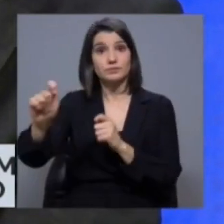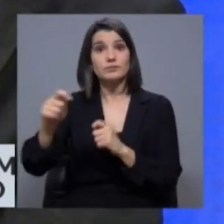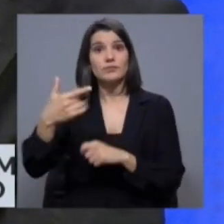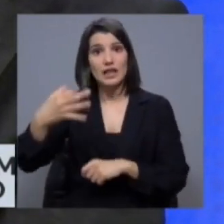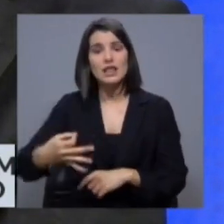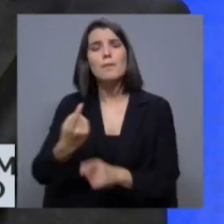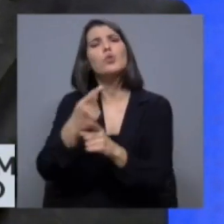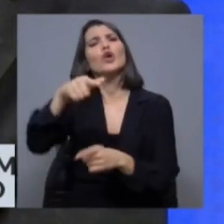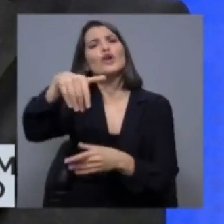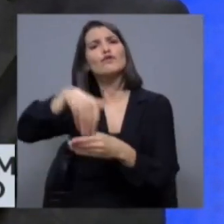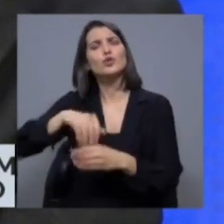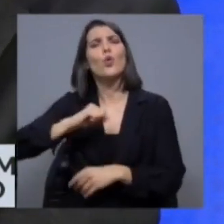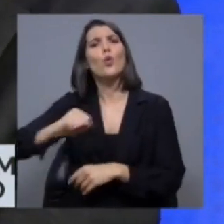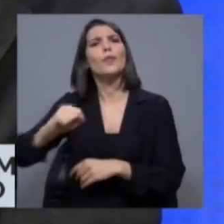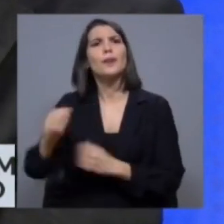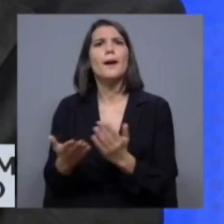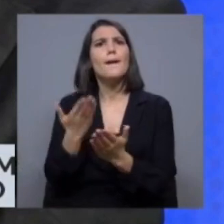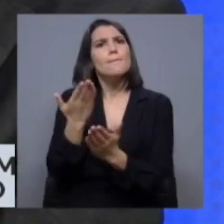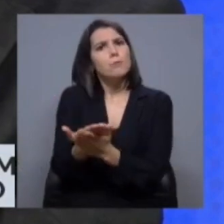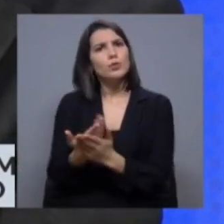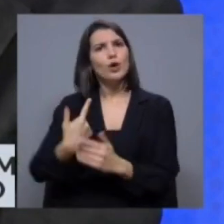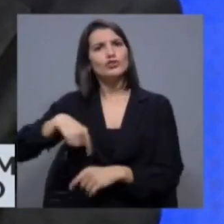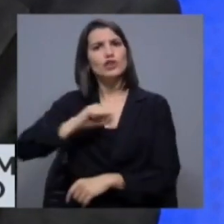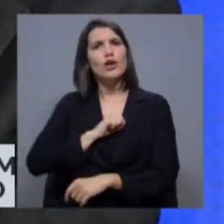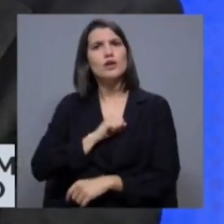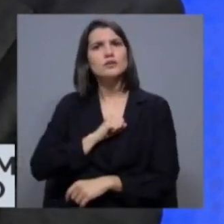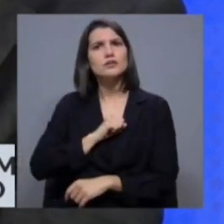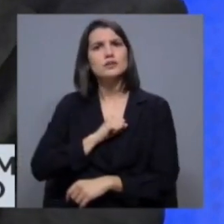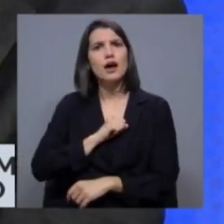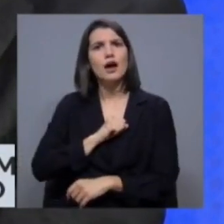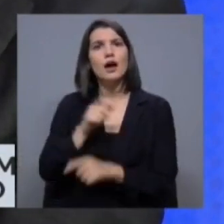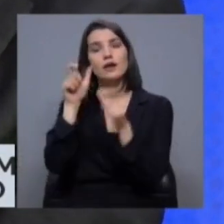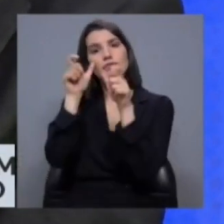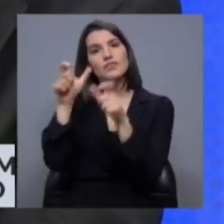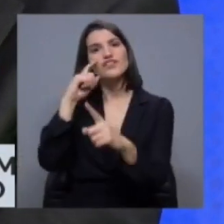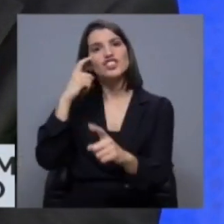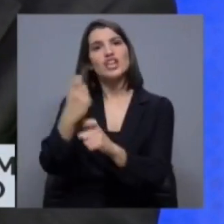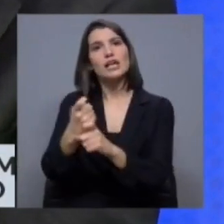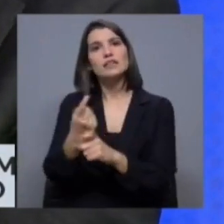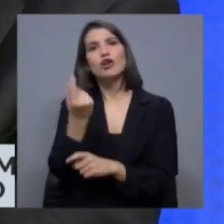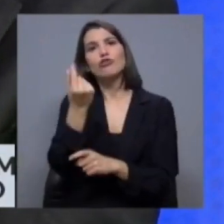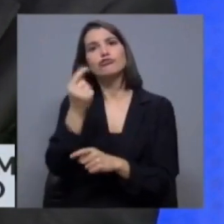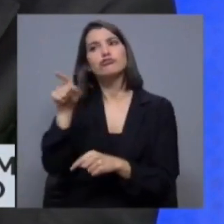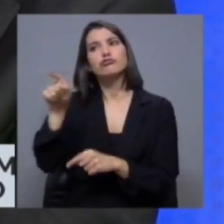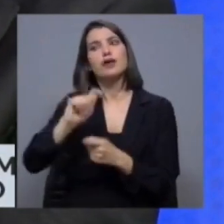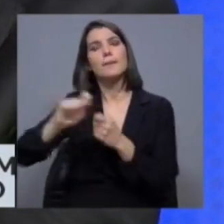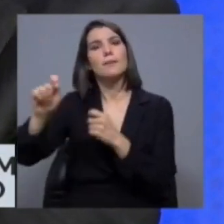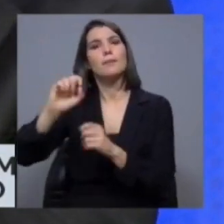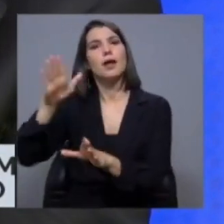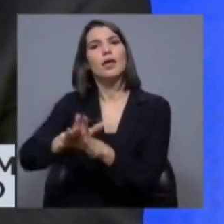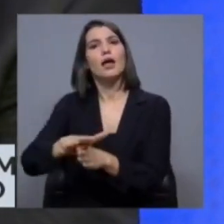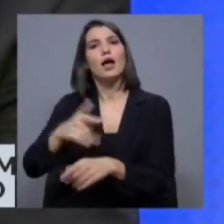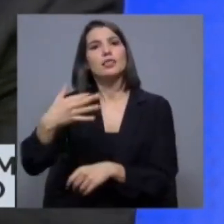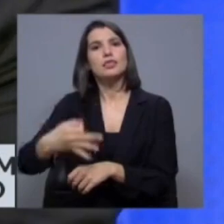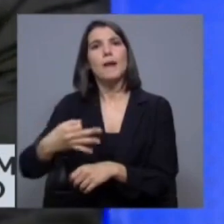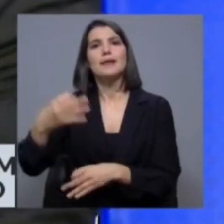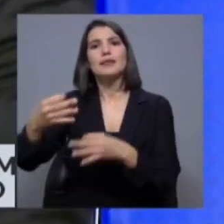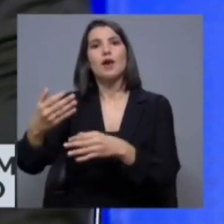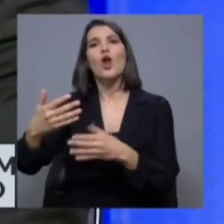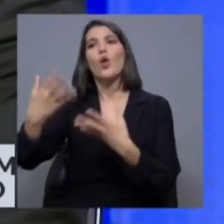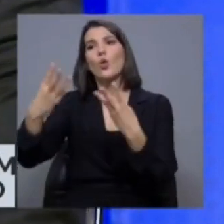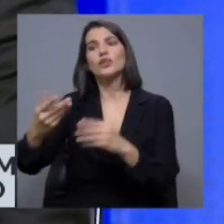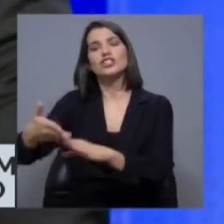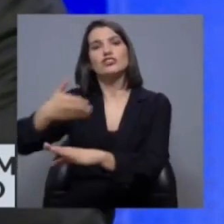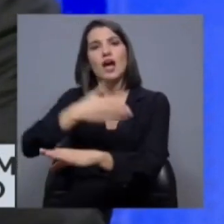TAP porque é que votou contra a proposta é exatamente nós fizemos que não vamos realização das verbas para o Tribunal de Contas antes de serem